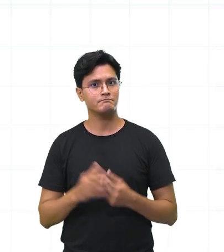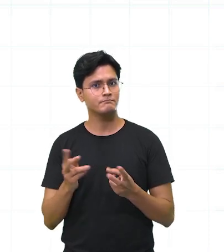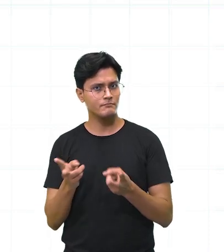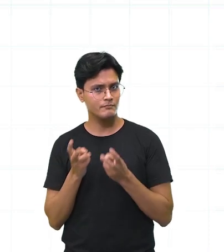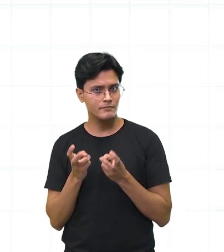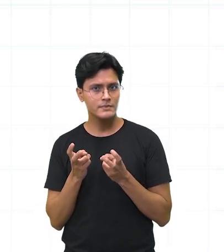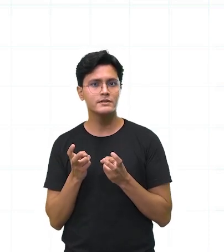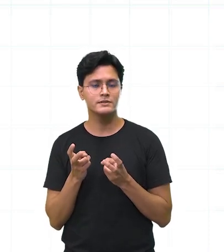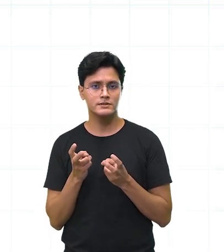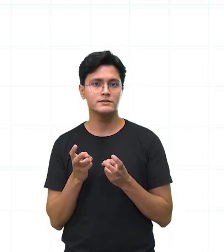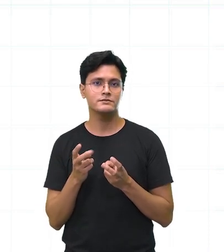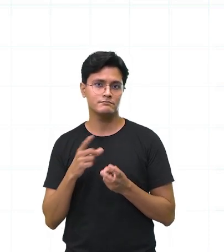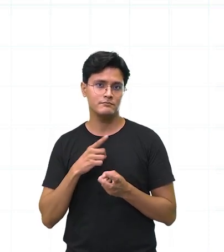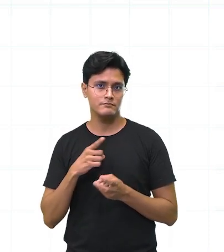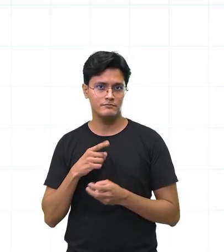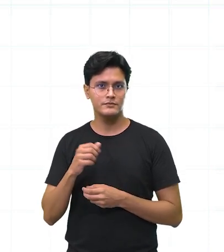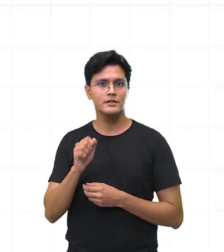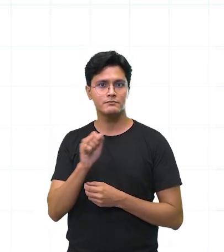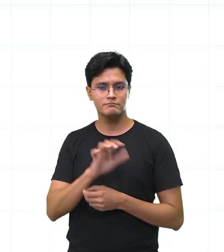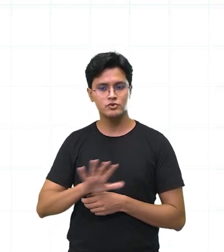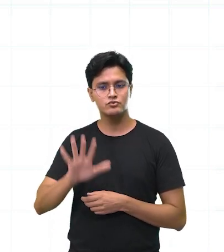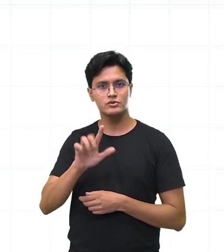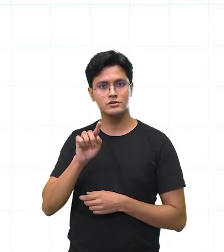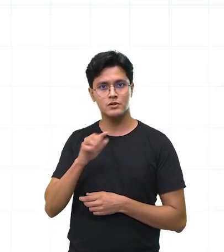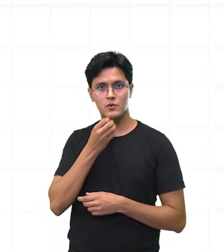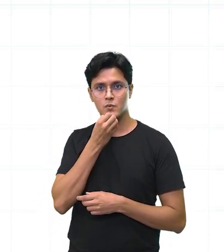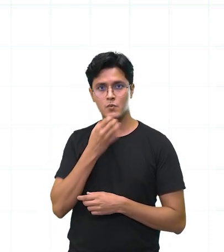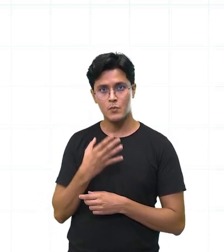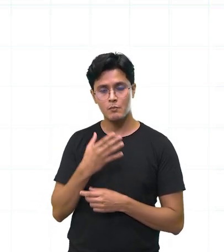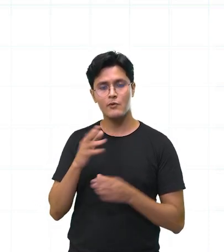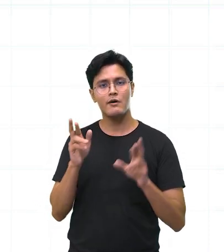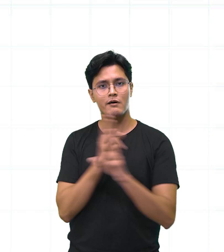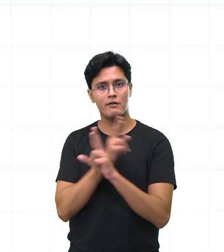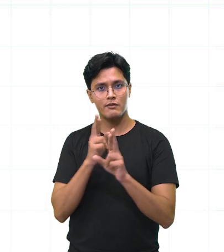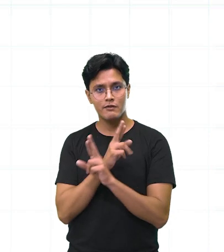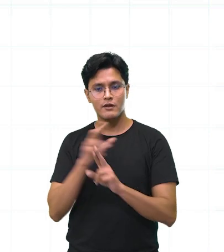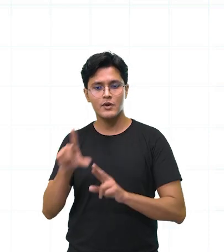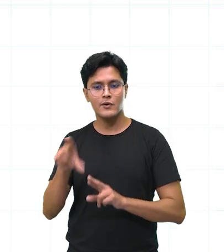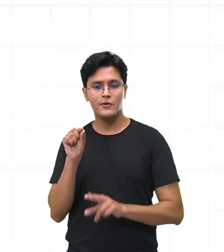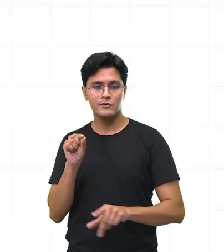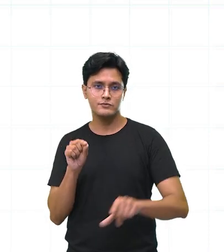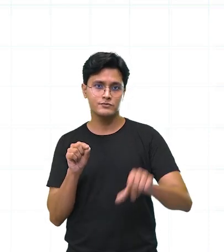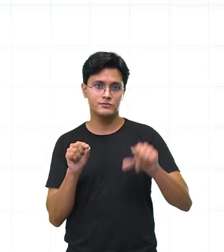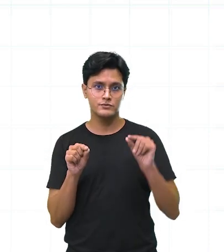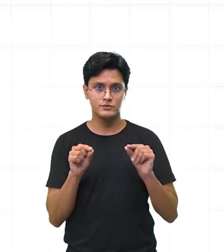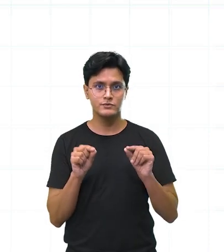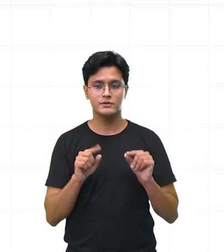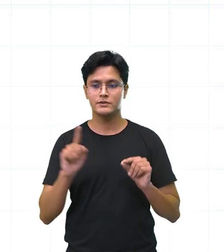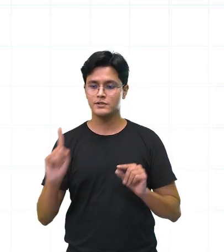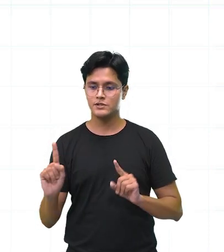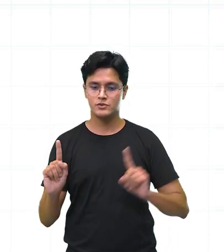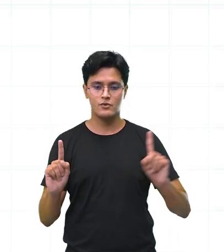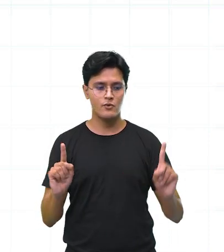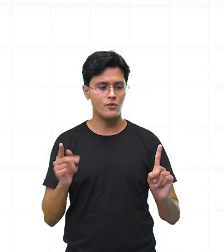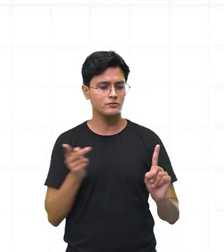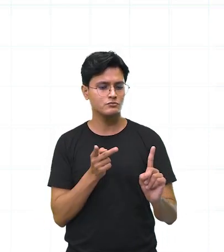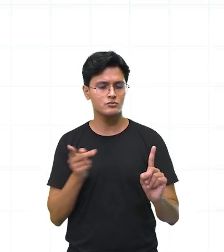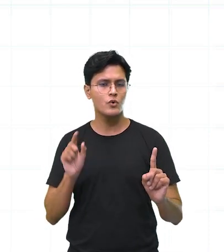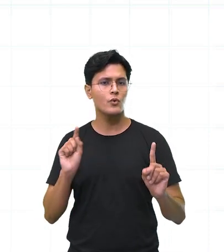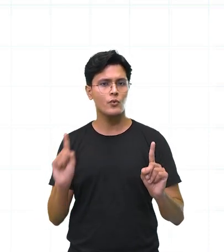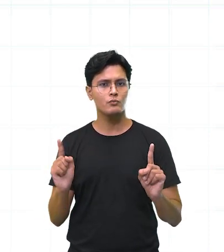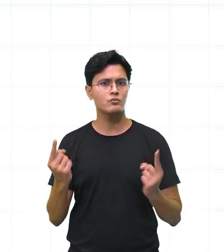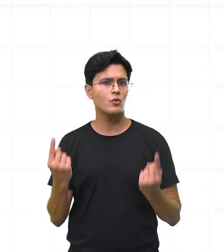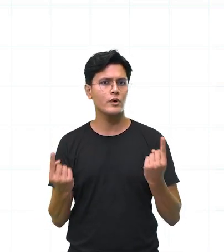só, né? Daí a ilustração muito boa, a questão de escolhas, ou isto ou aquilo,